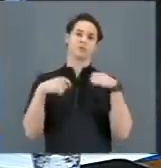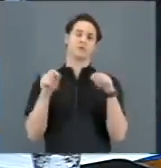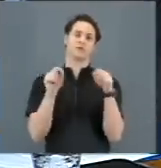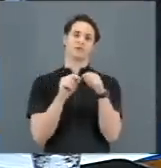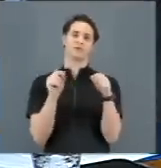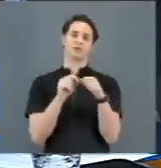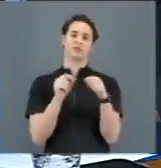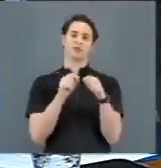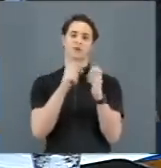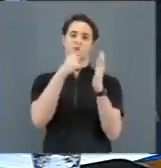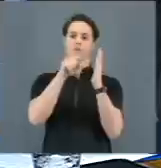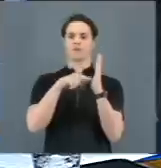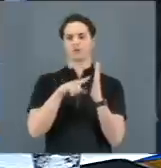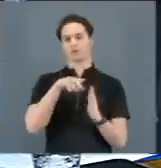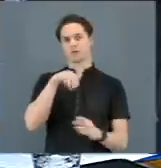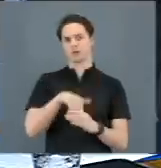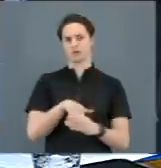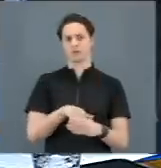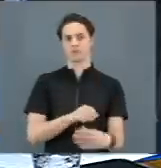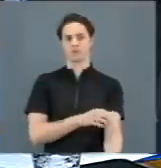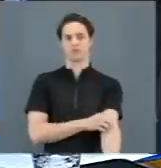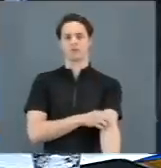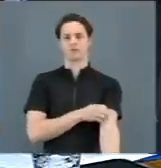conferência dessa votação.